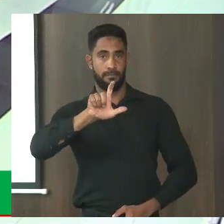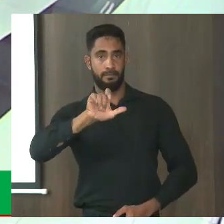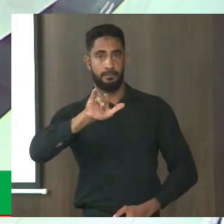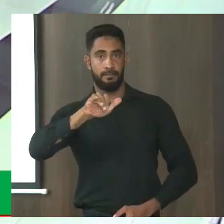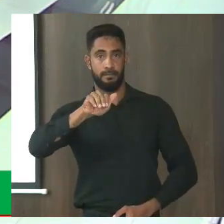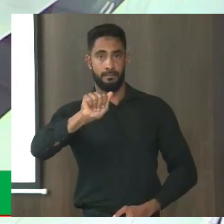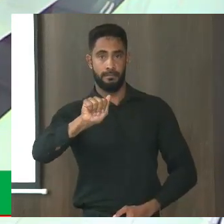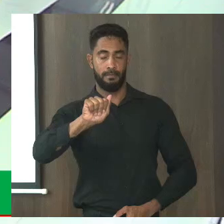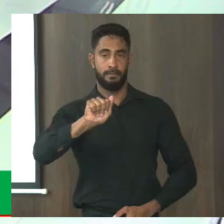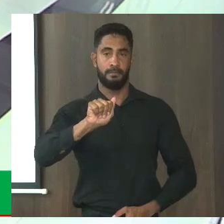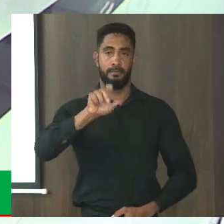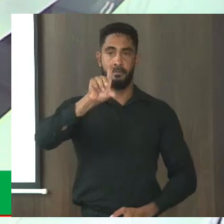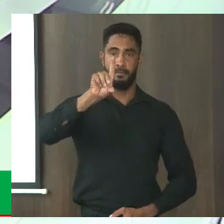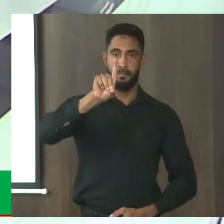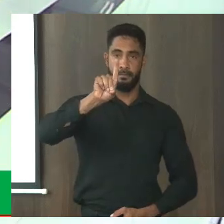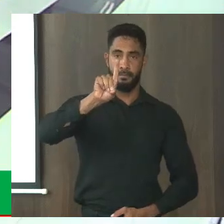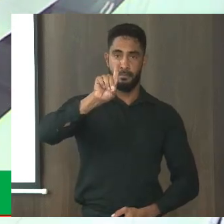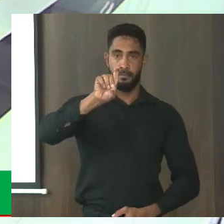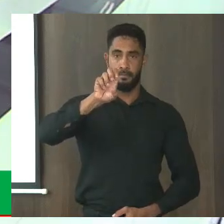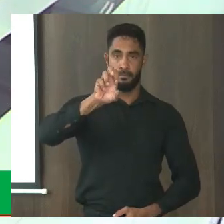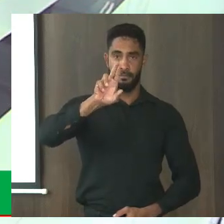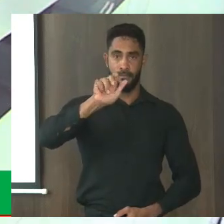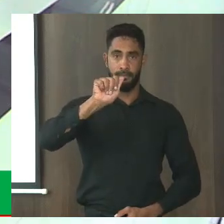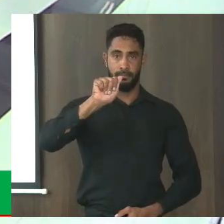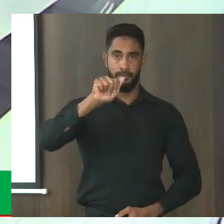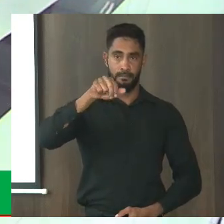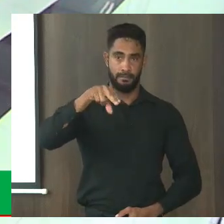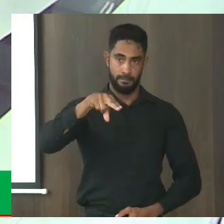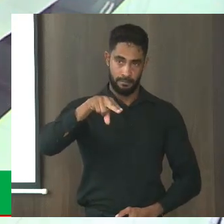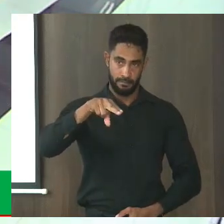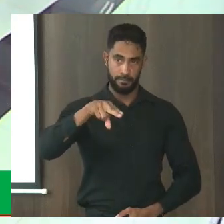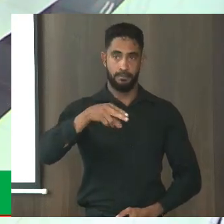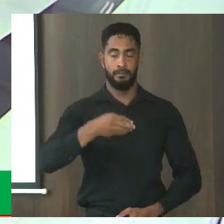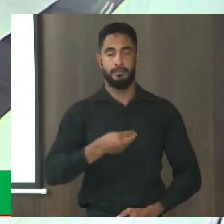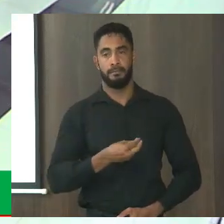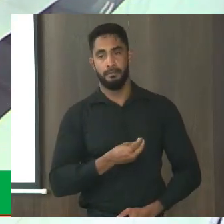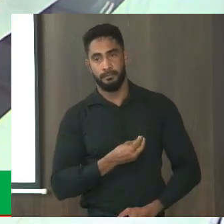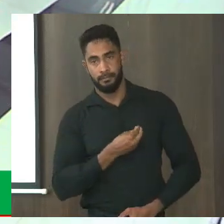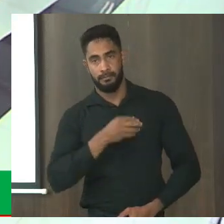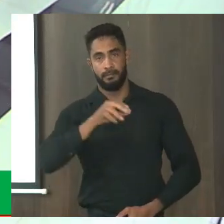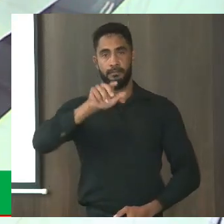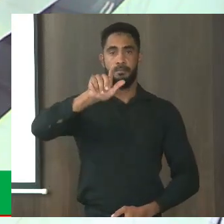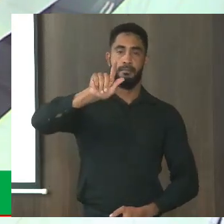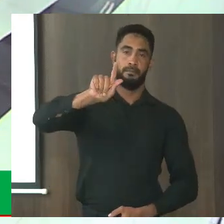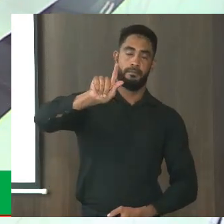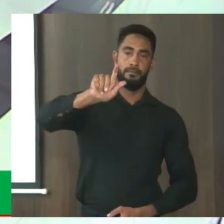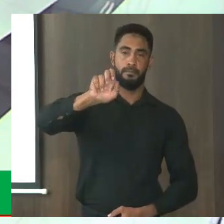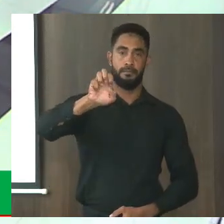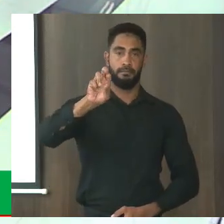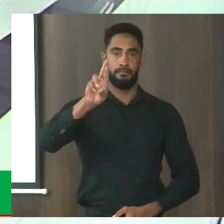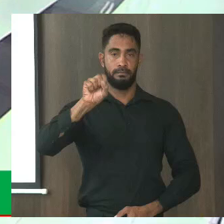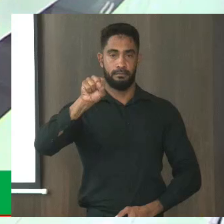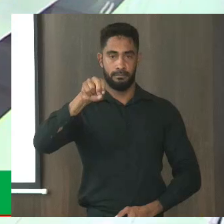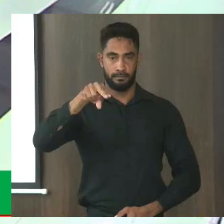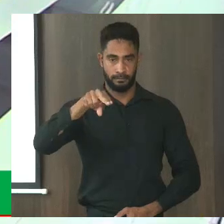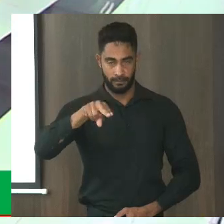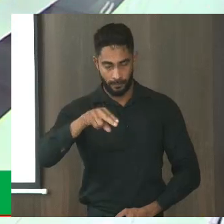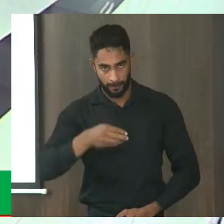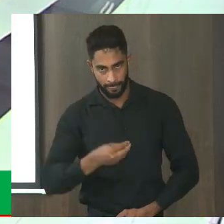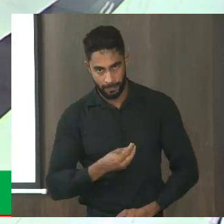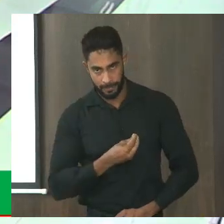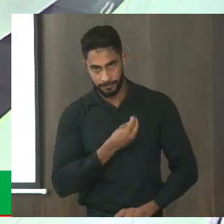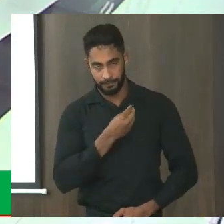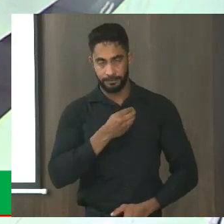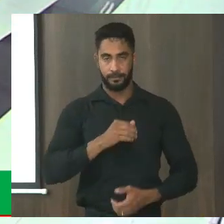Teixeira, Presente. Derlan Miranda dos Reis, Presente. Gerson do Espírito Santo de Souza, Hugo Leonardo Dias